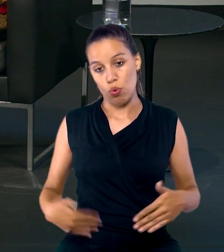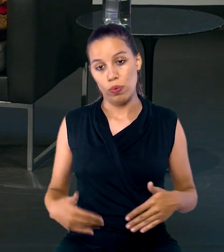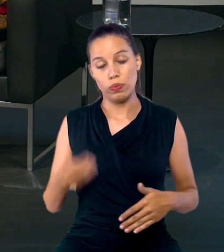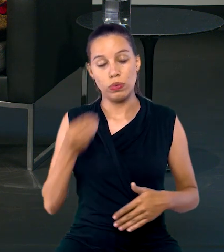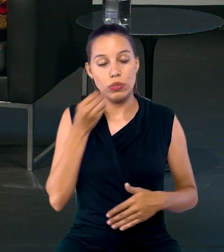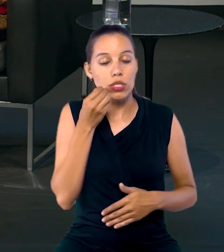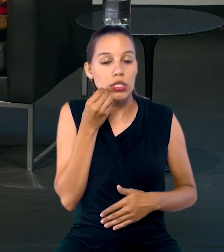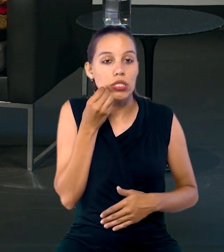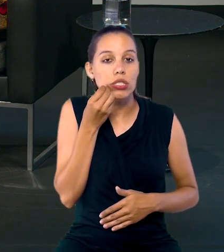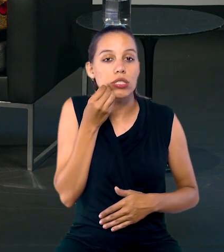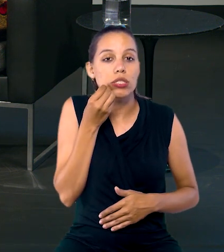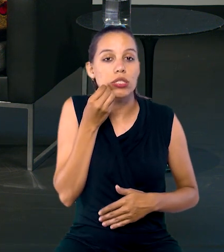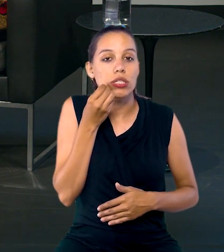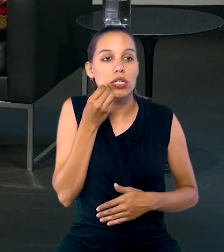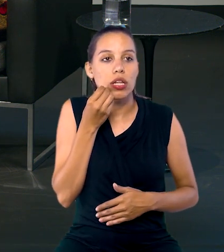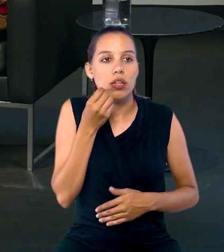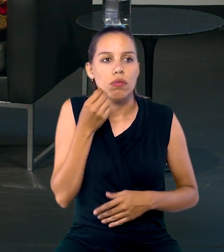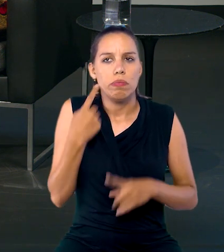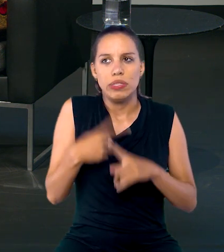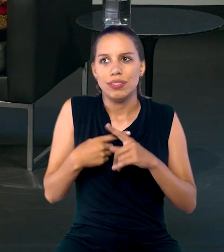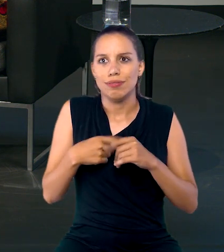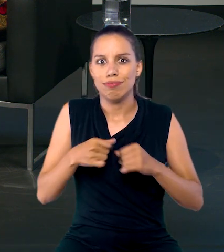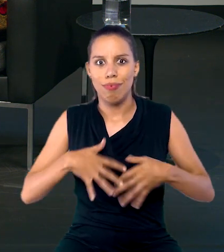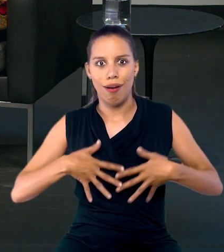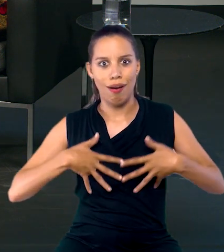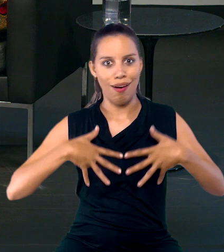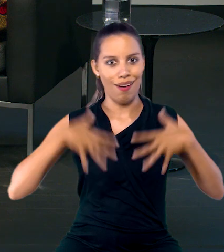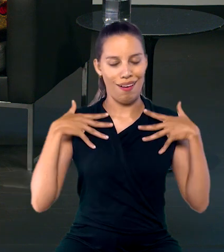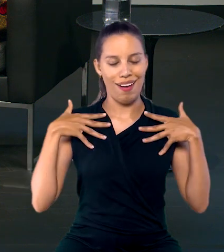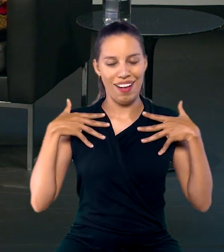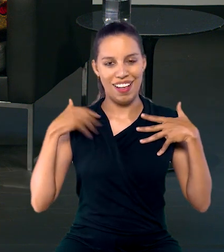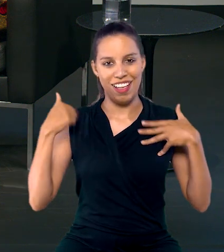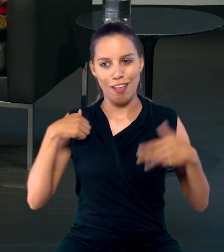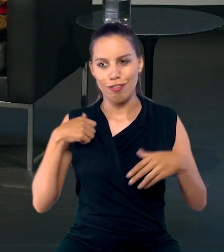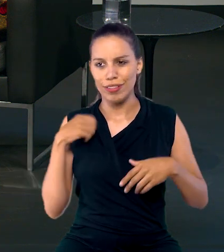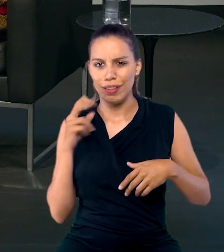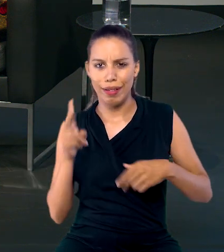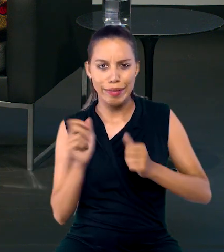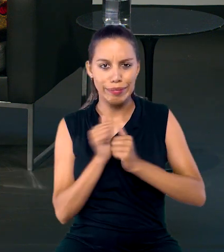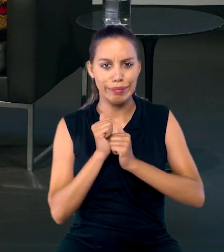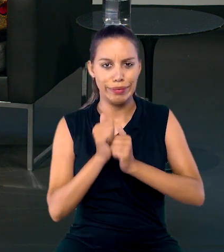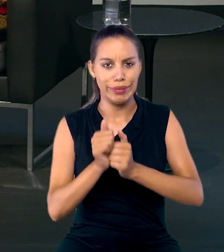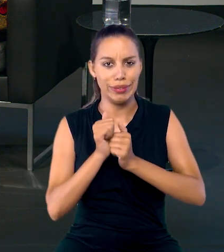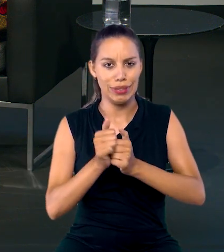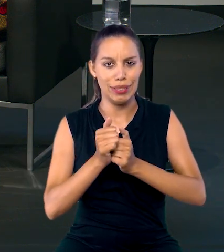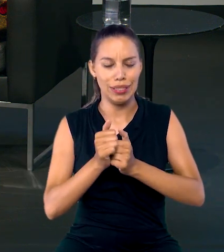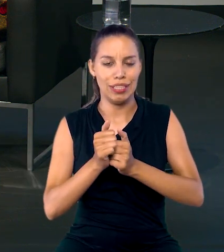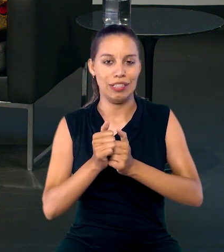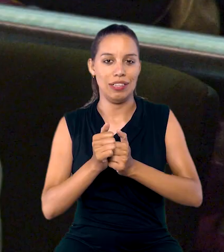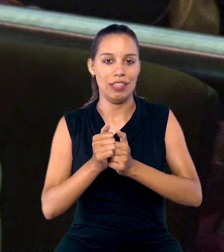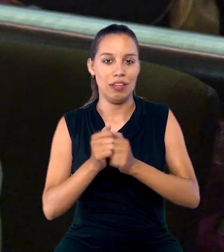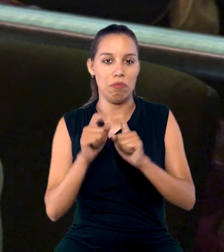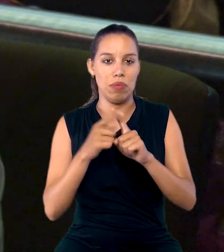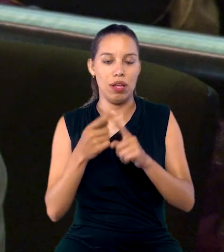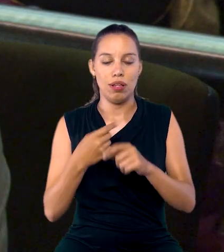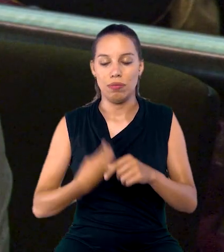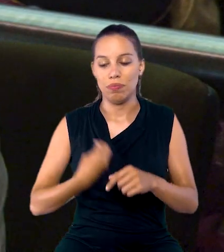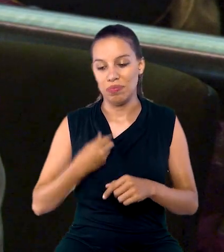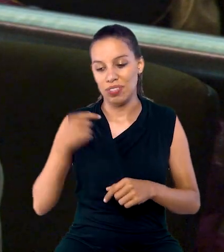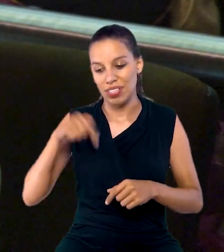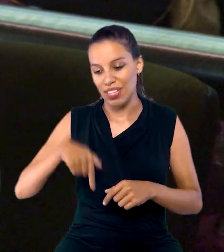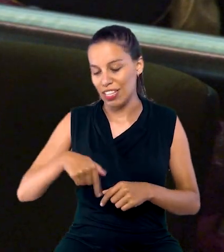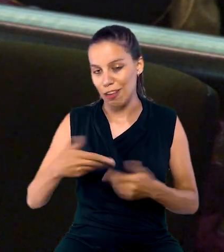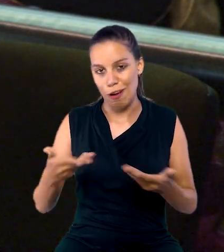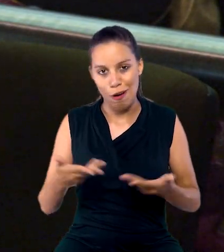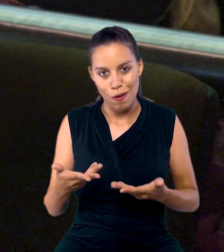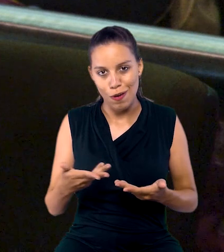corpo reverberou tanto diante de tanta potência. Então, eu acompanho vocês, mas a